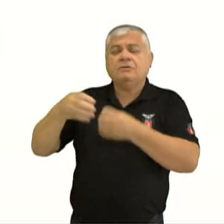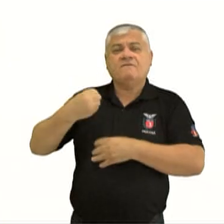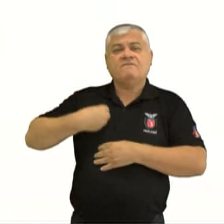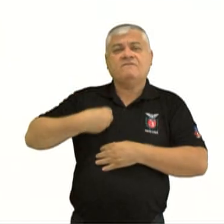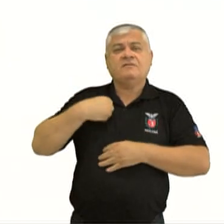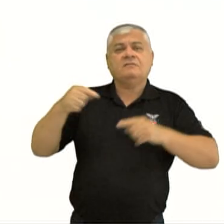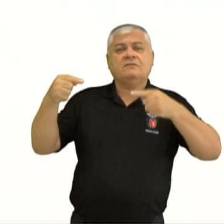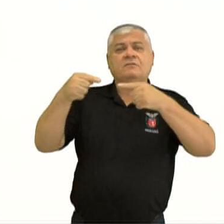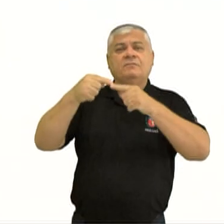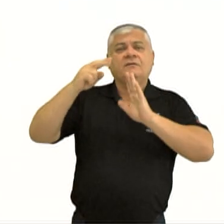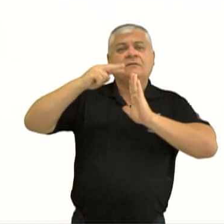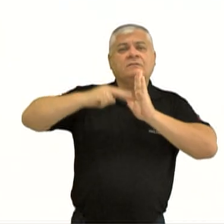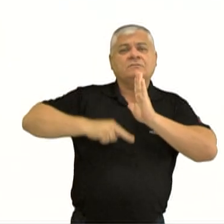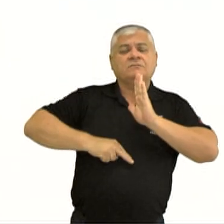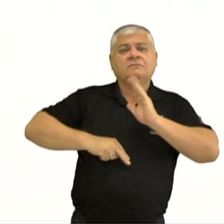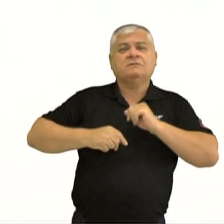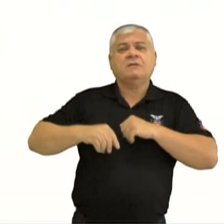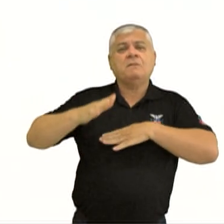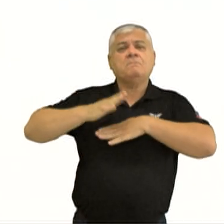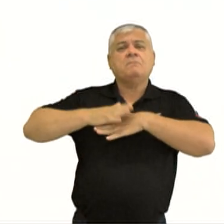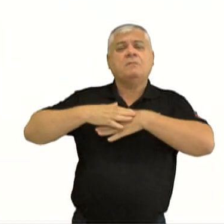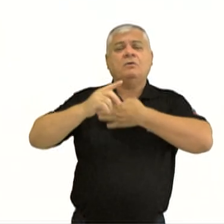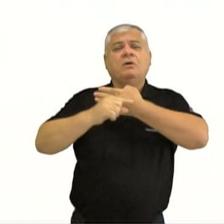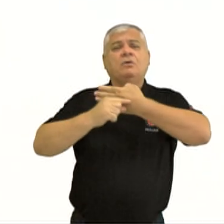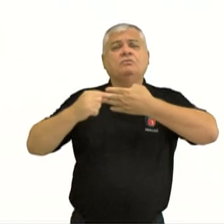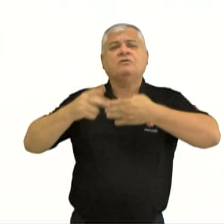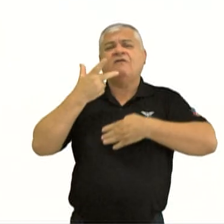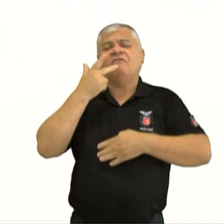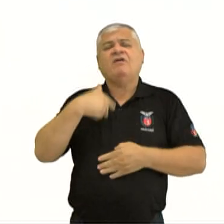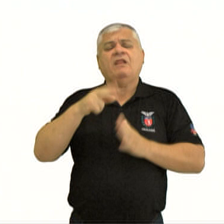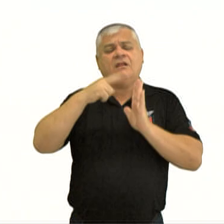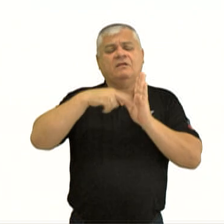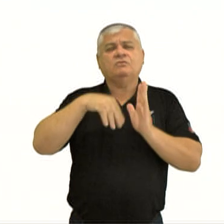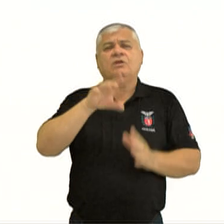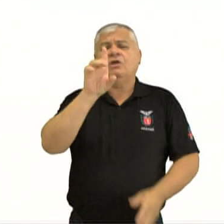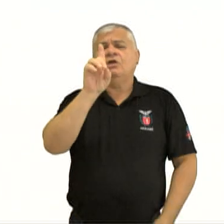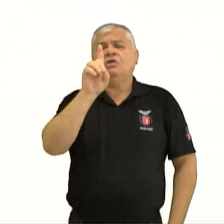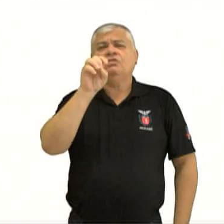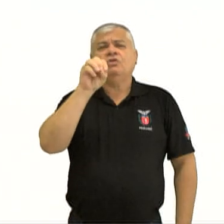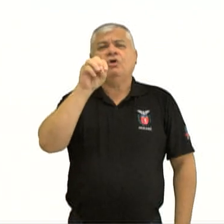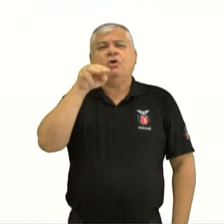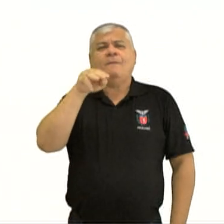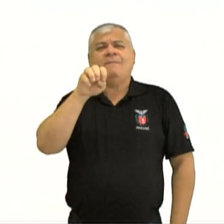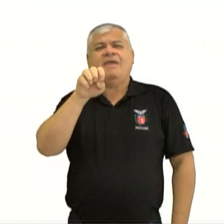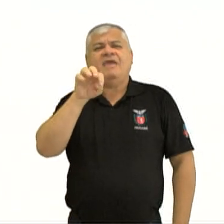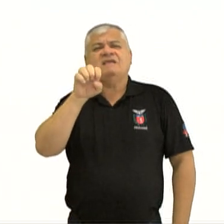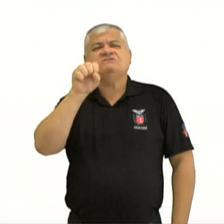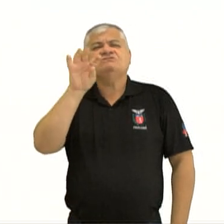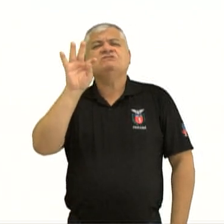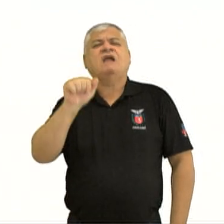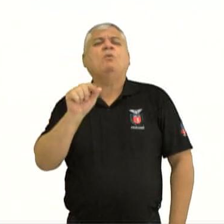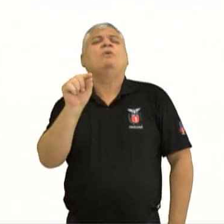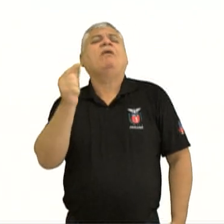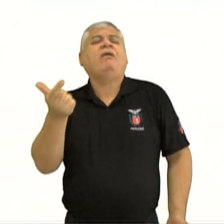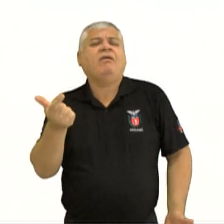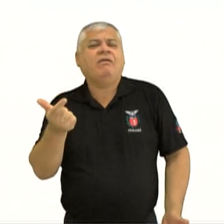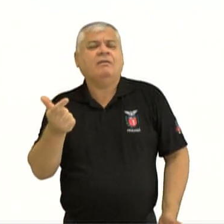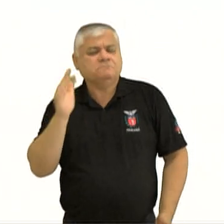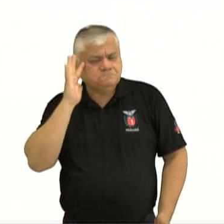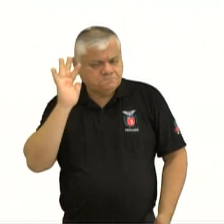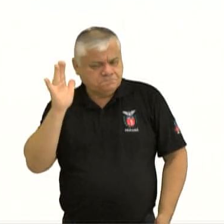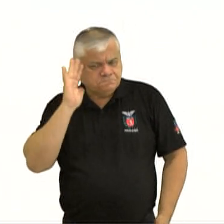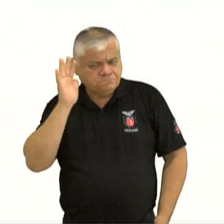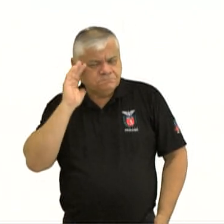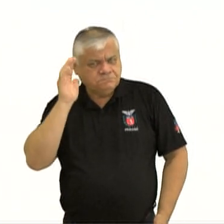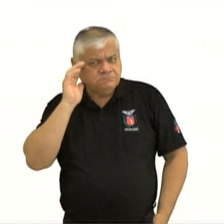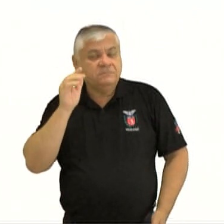O que a autora costuma chamar de leitura doméstica? Você já fez leitura doméstica? Pensa sobre isso, que